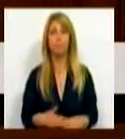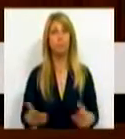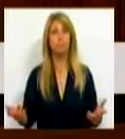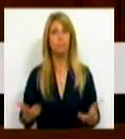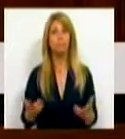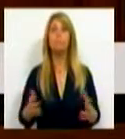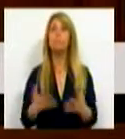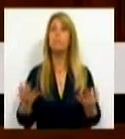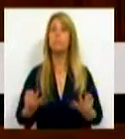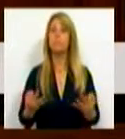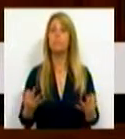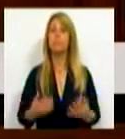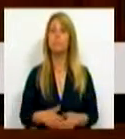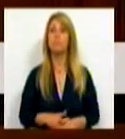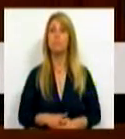em que de facto,